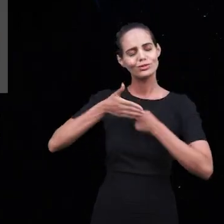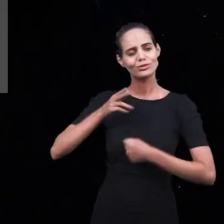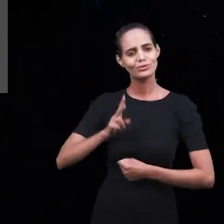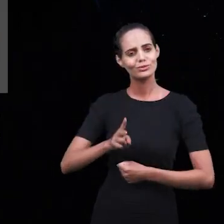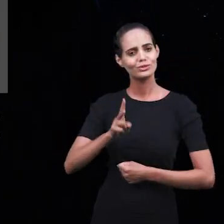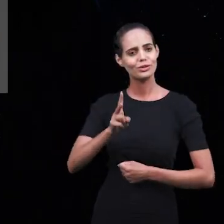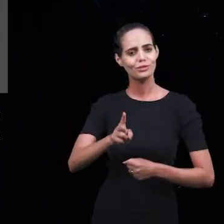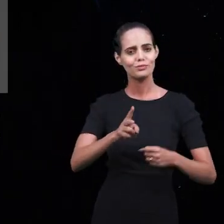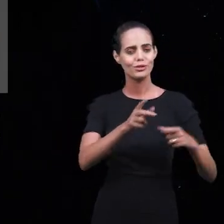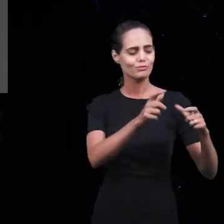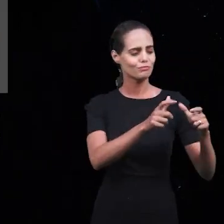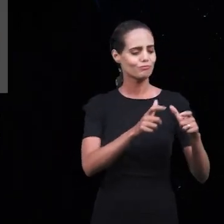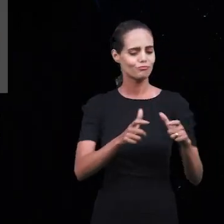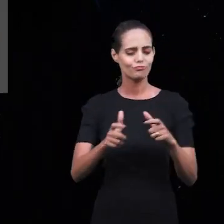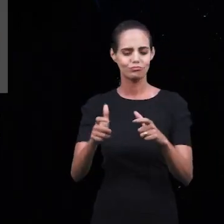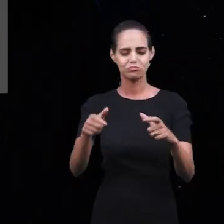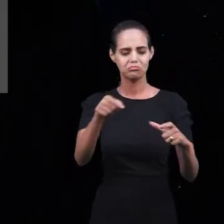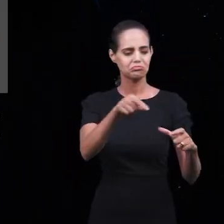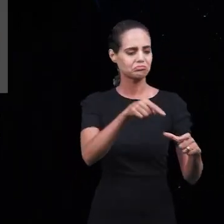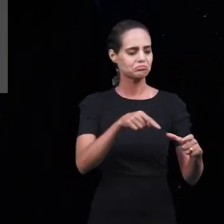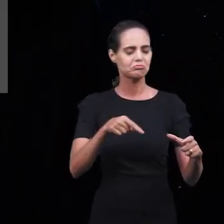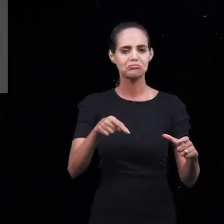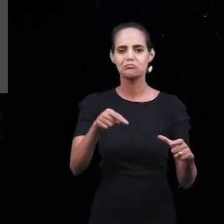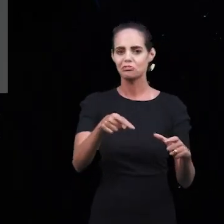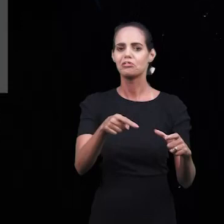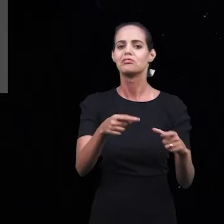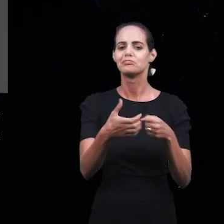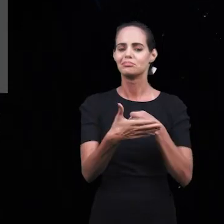sempre, seja onde for.